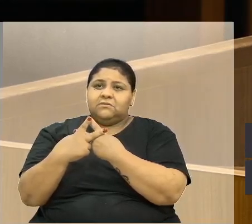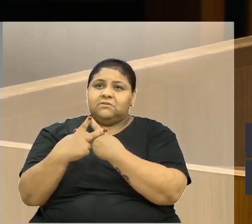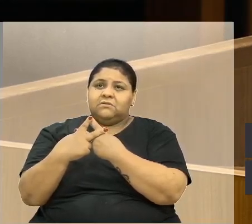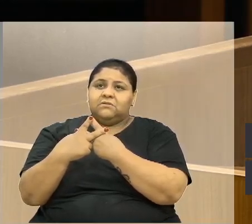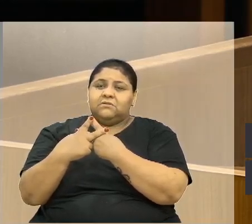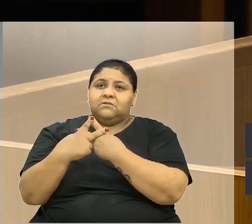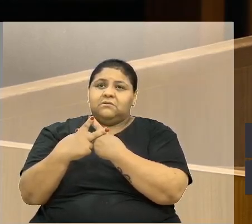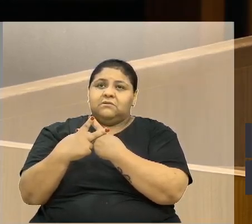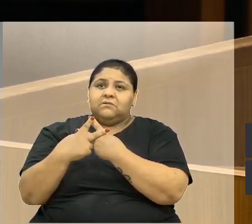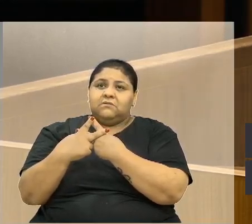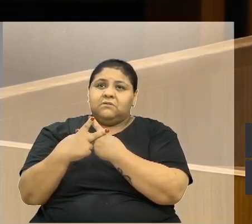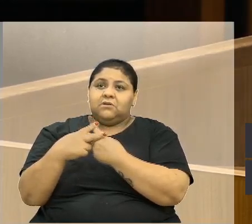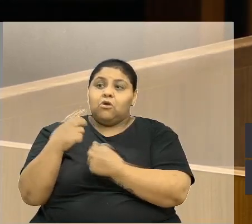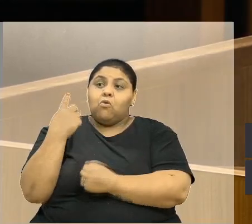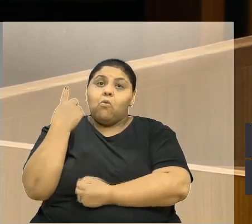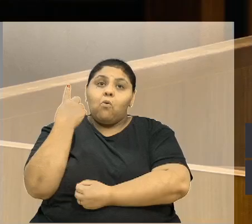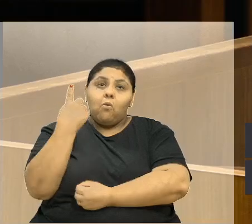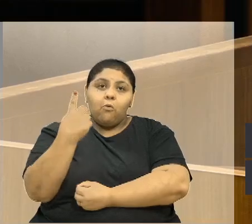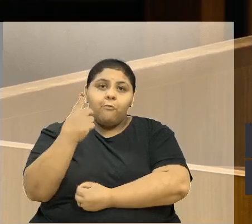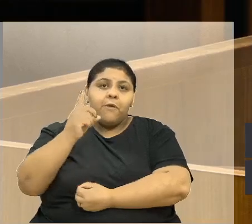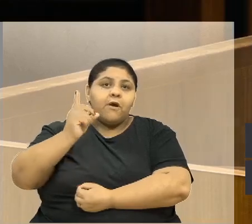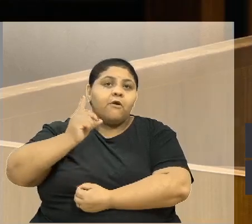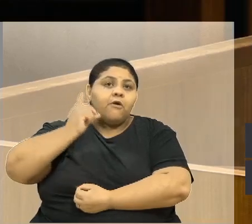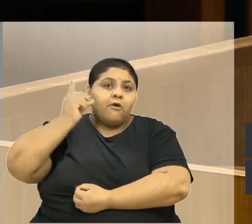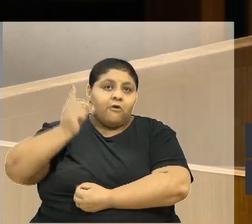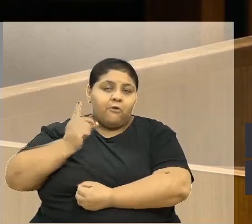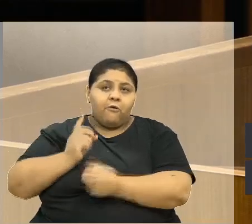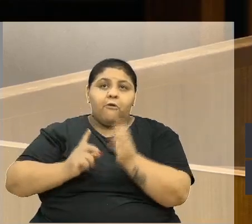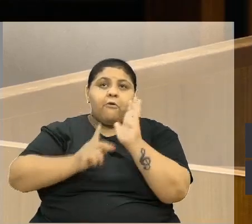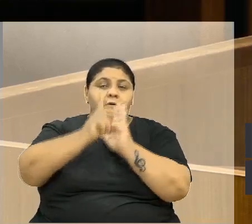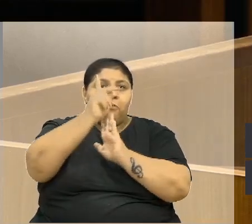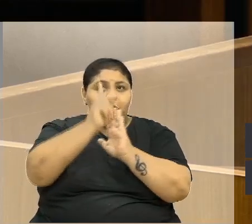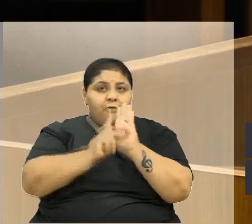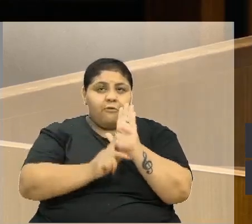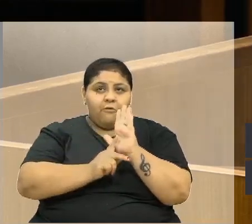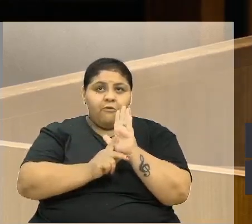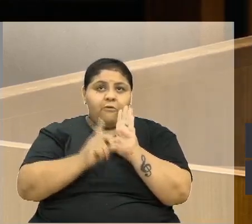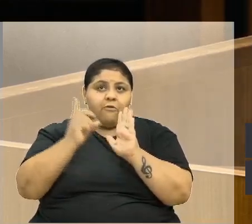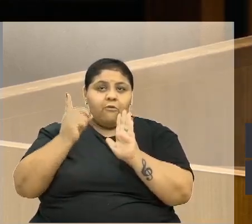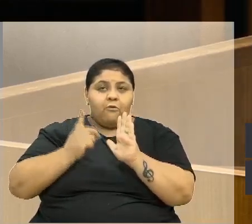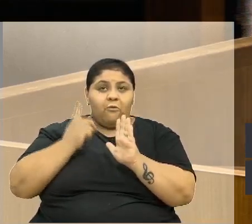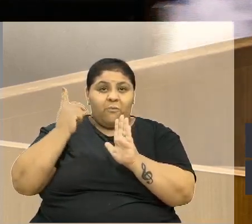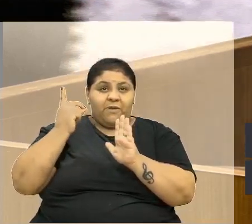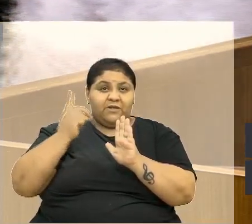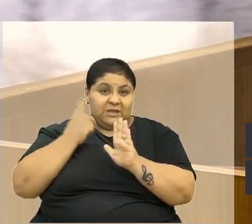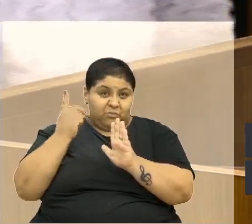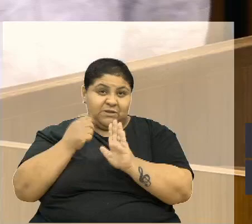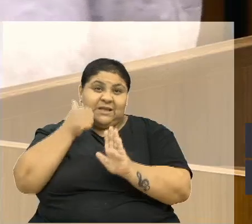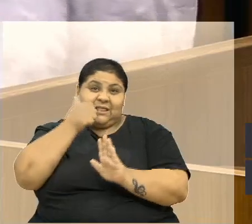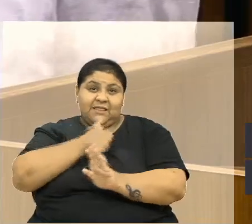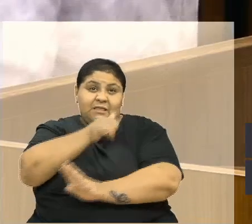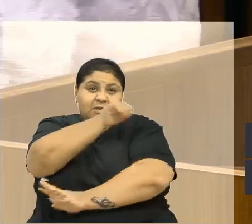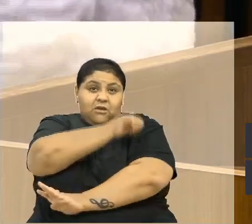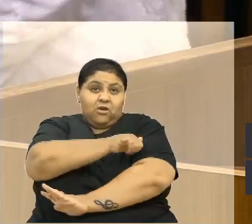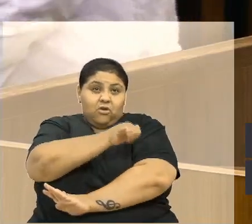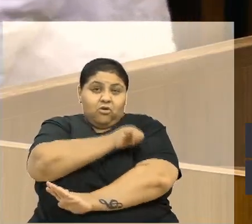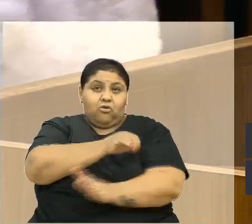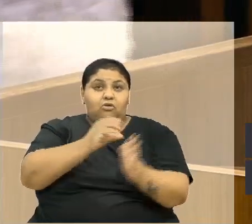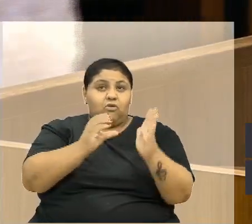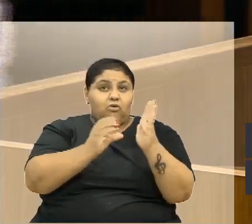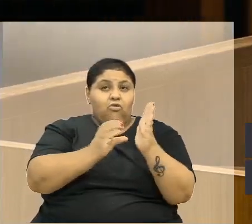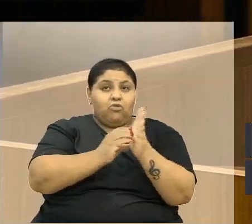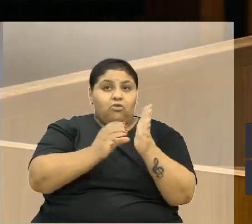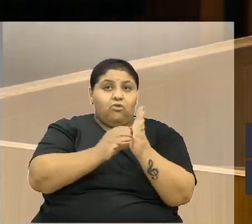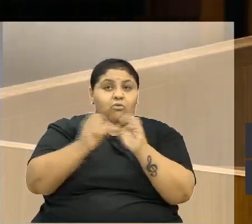simplesmente teve uma deputada, é um projeto de uma deputada do Rio de Janeiro, do Podemos,